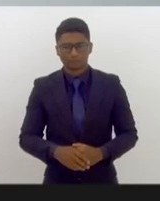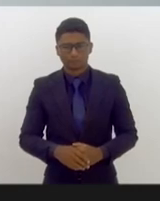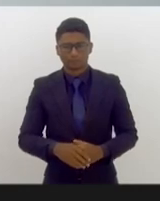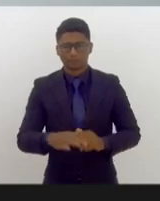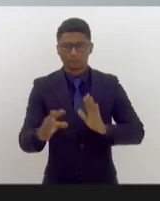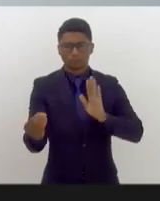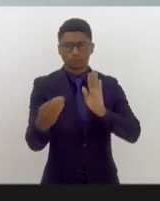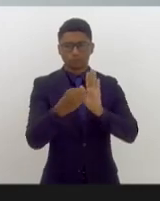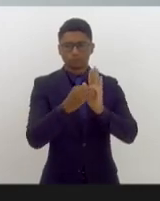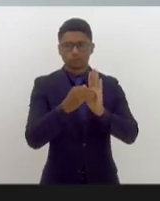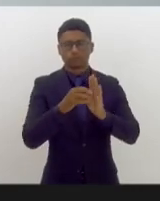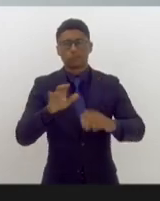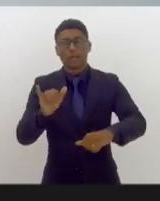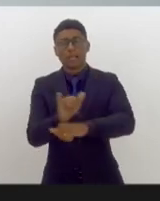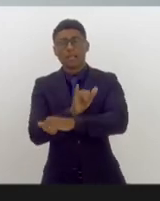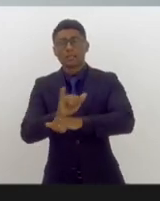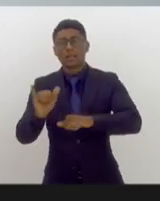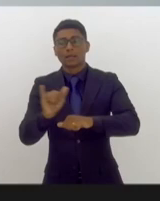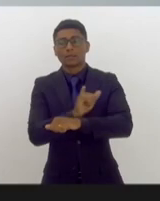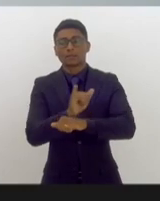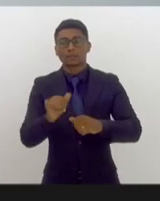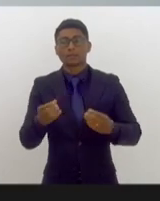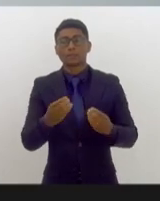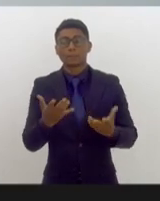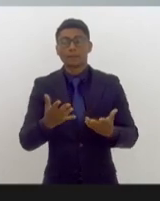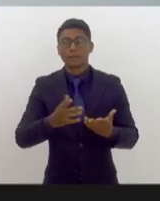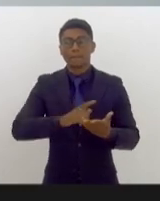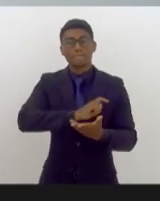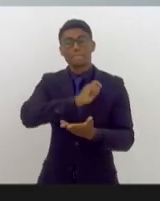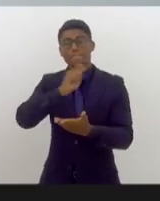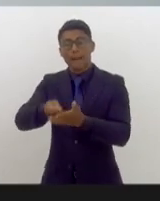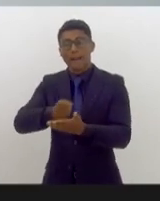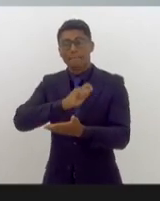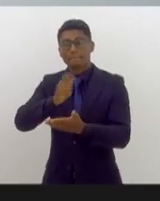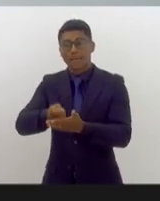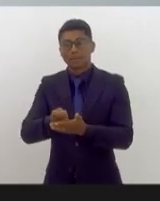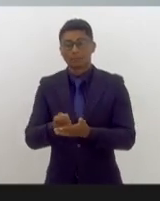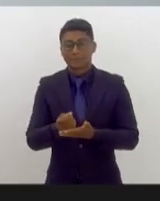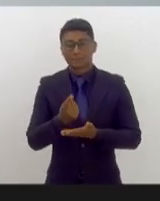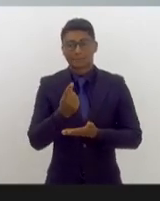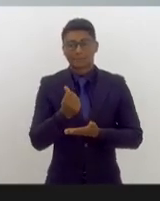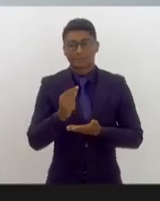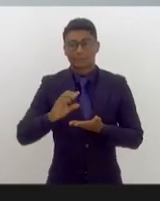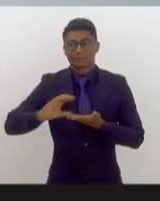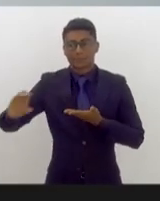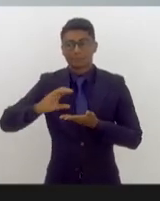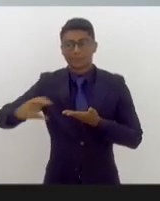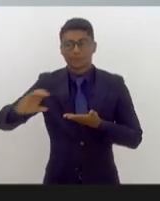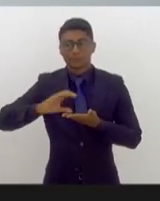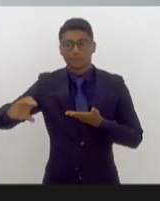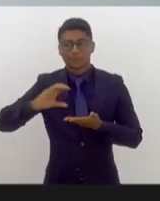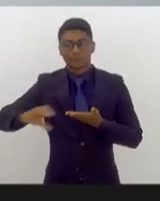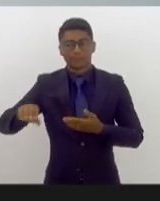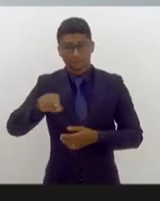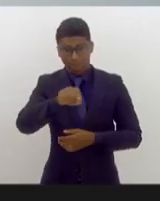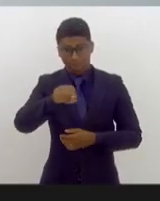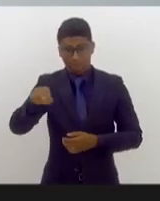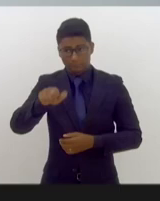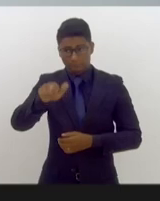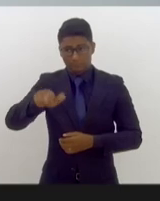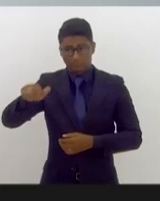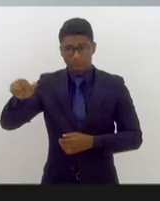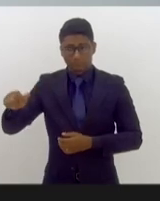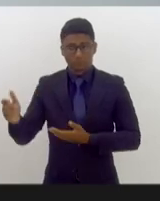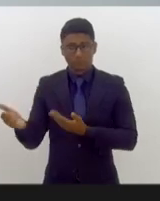estratégia que prevê o pagamento de um benefício para esses trabalhadores que